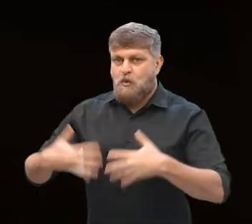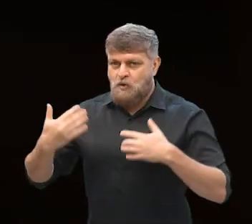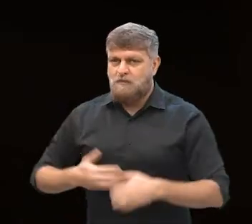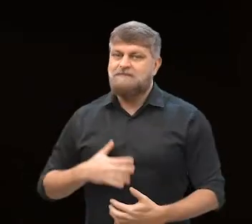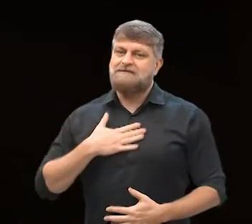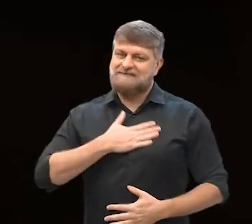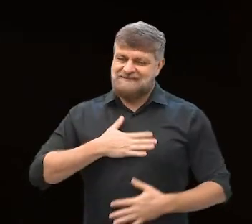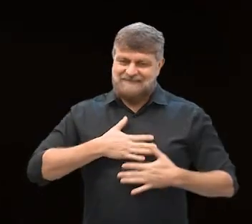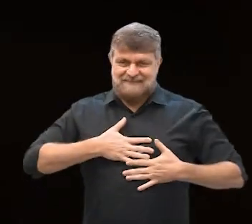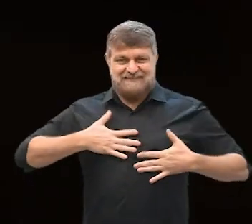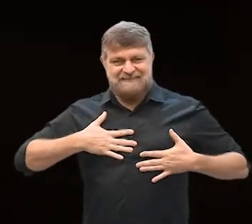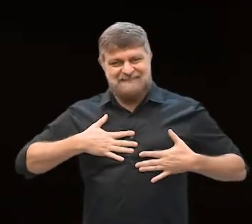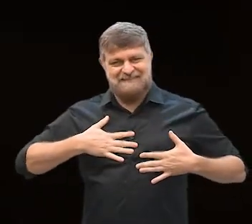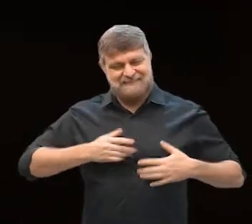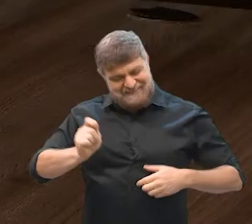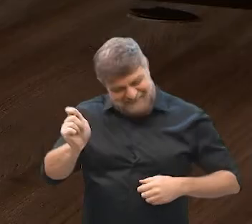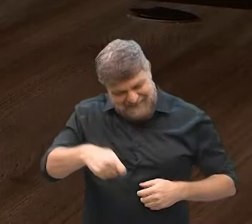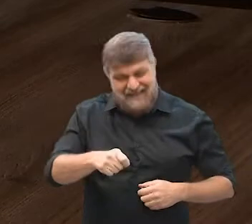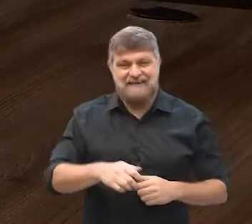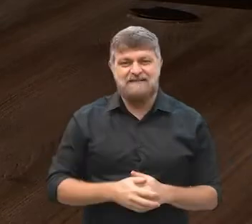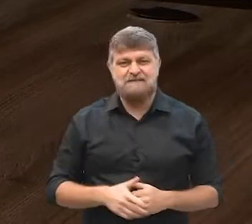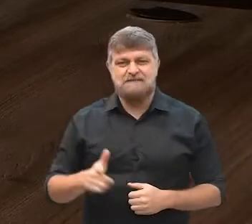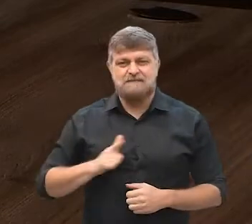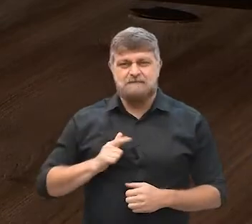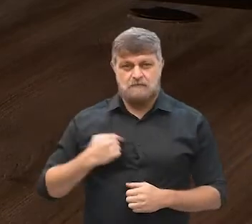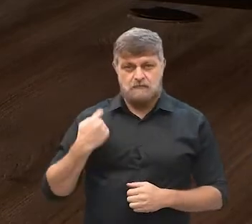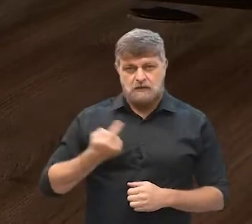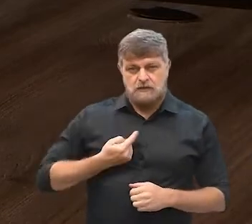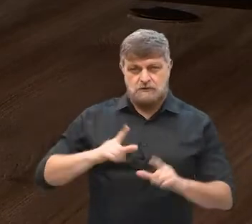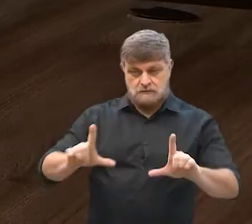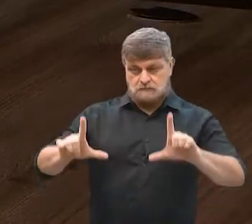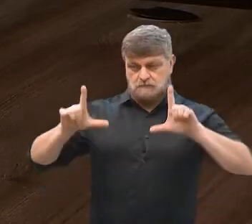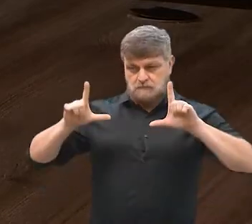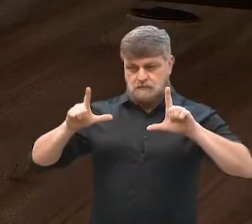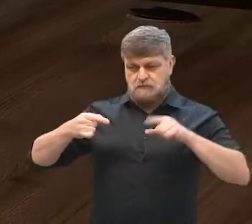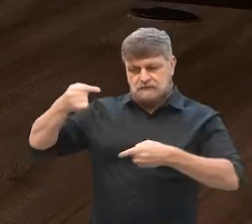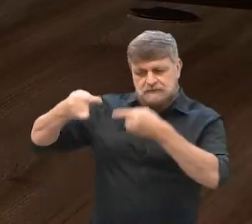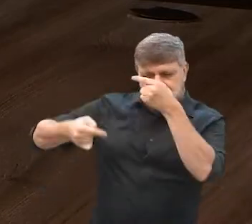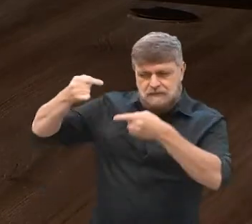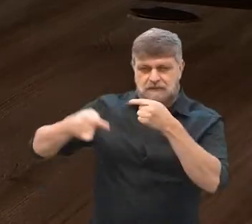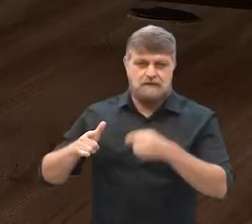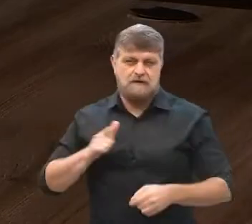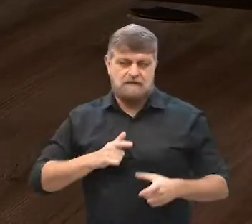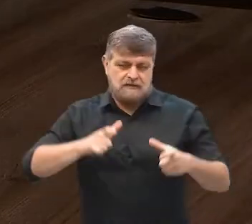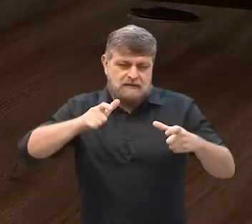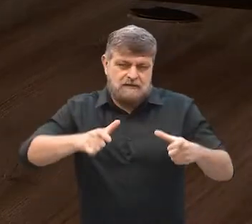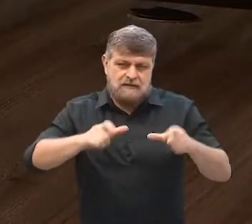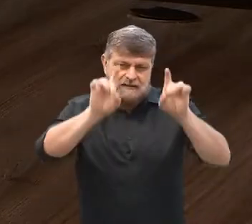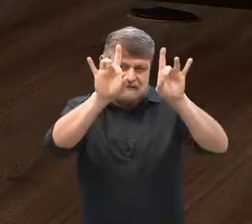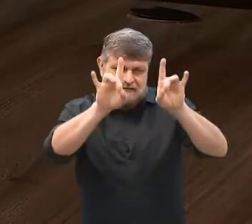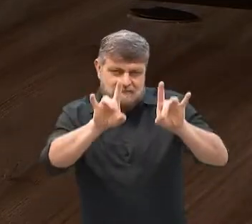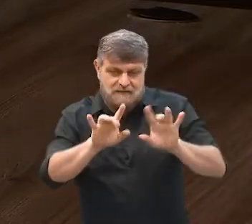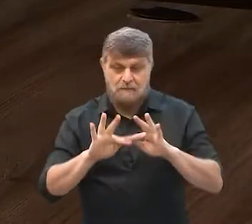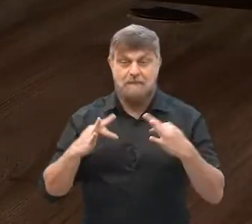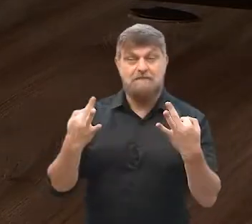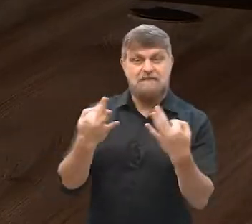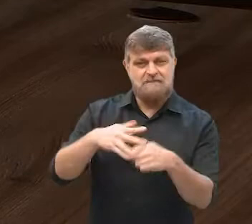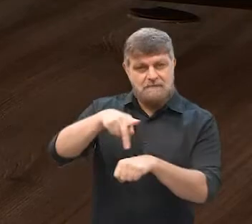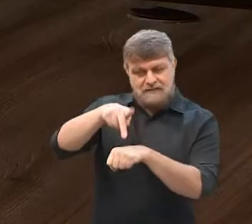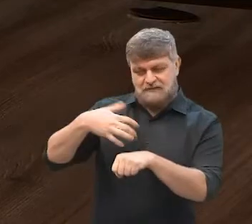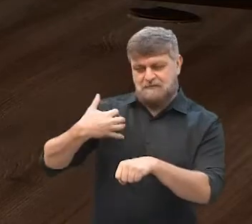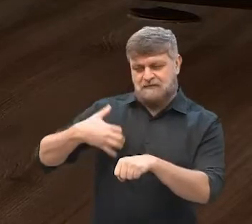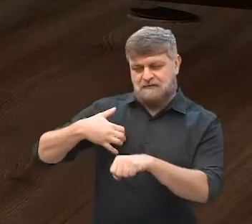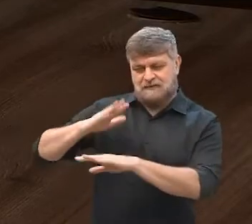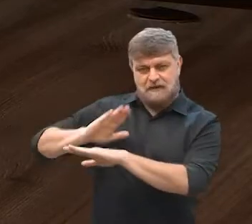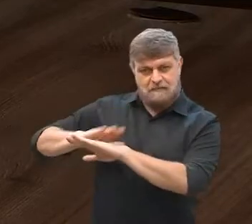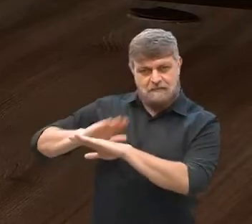compensa. A gente falou no bloco anterior, Juliana, por exemplo, de um prato específico, né, que tem uma família argentina que